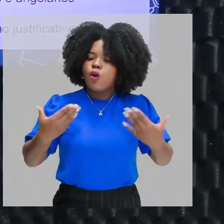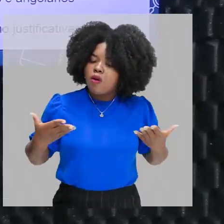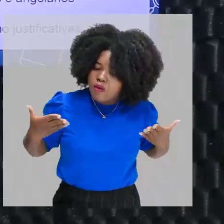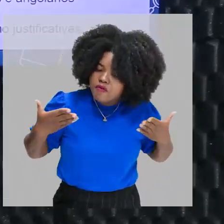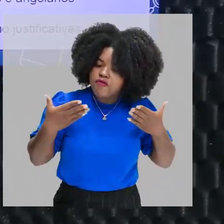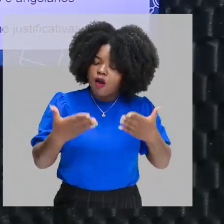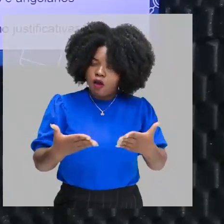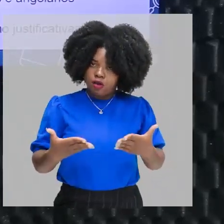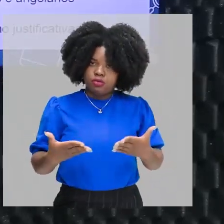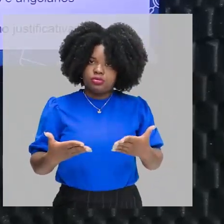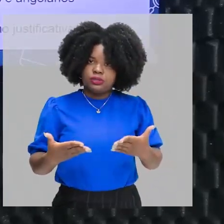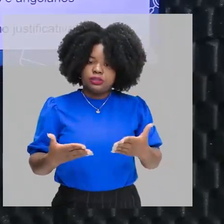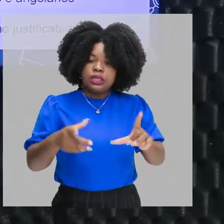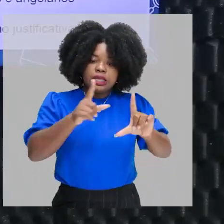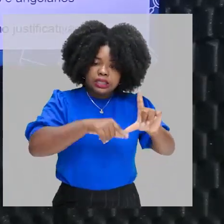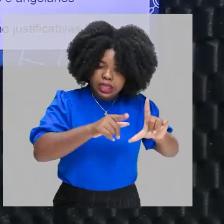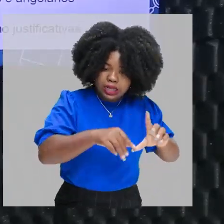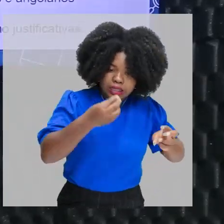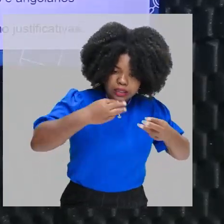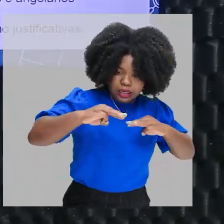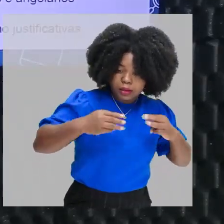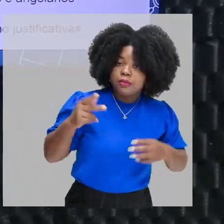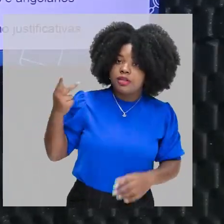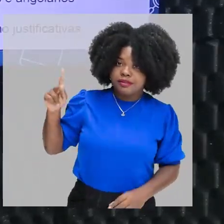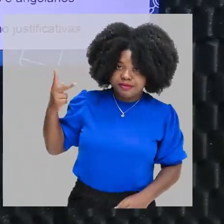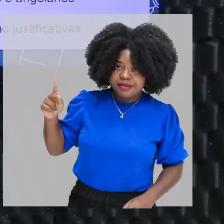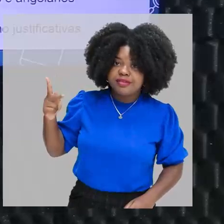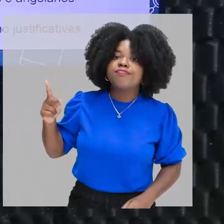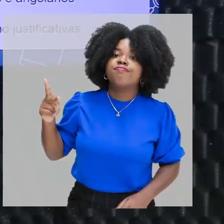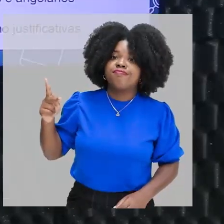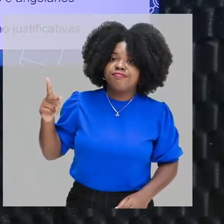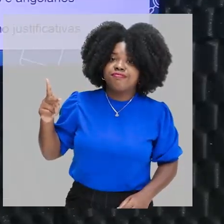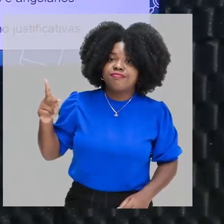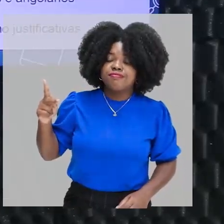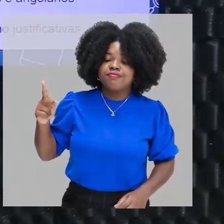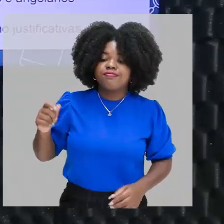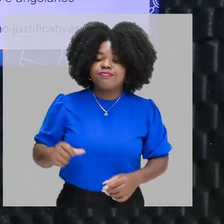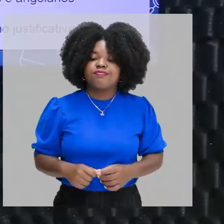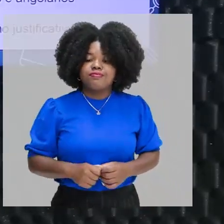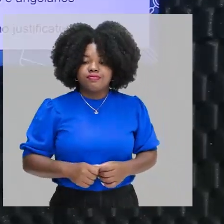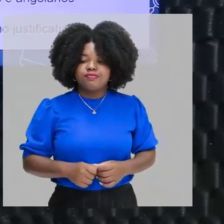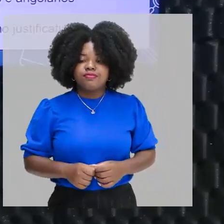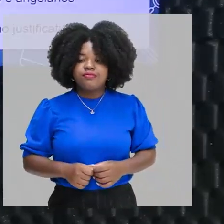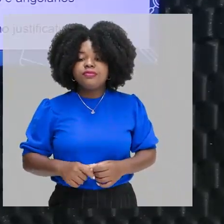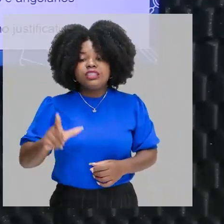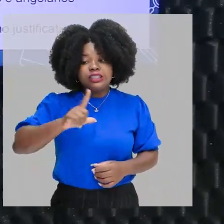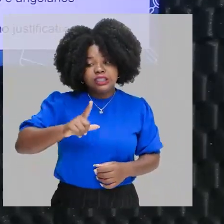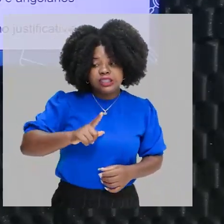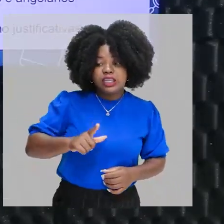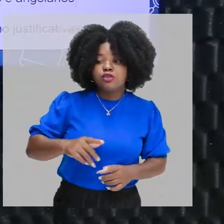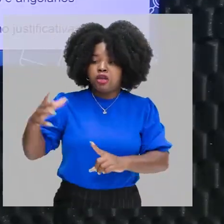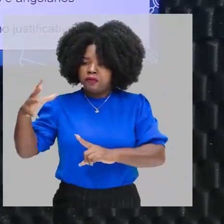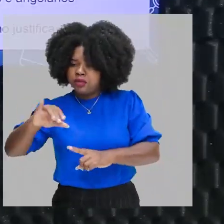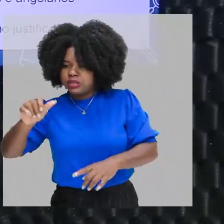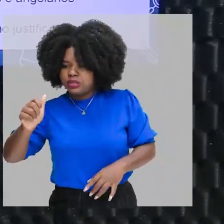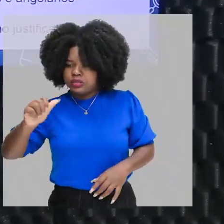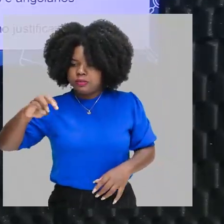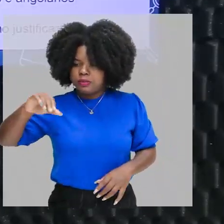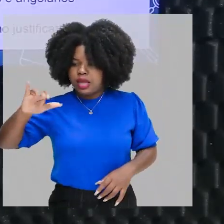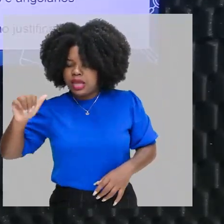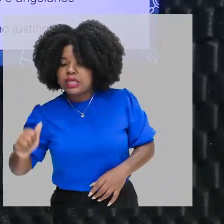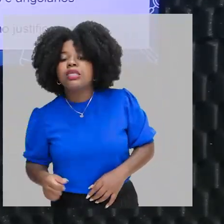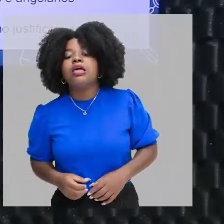tentar identificar na letra de música do estilo musical reggae, que vem da Jamaica, que foi produzida pelo